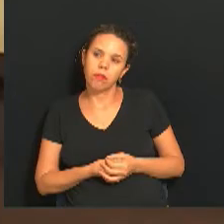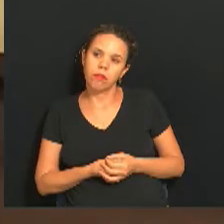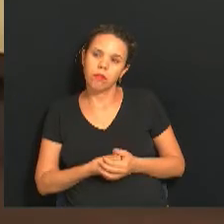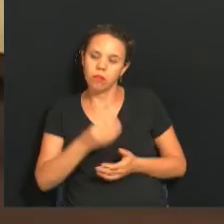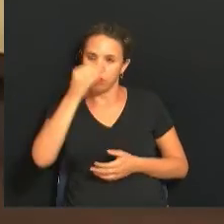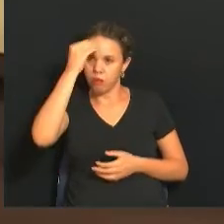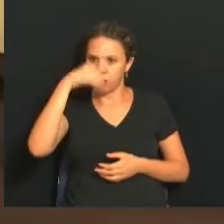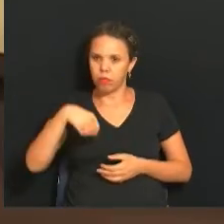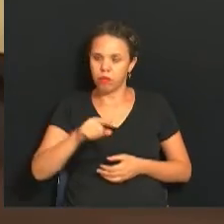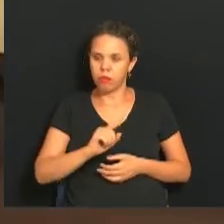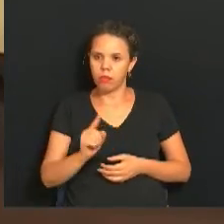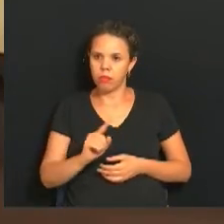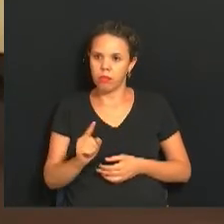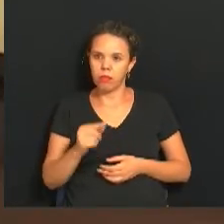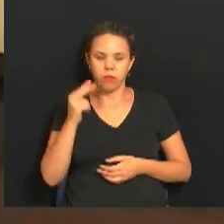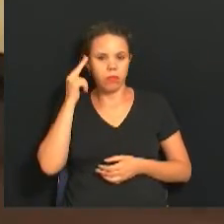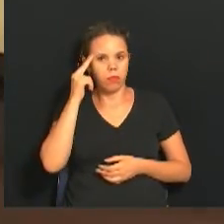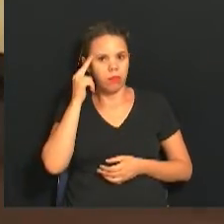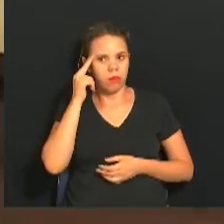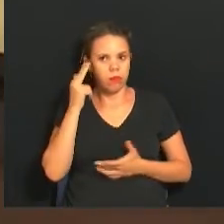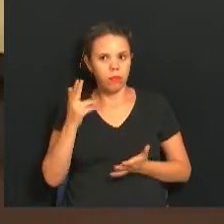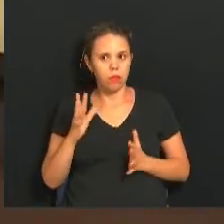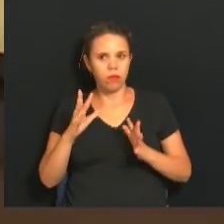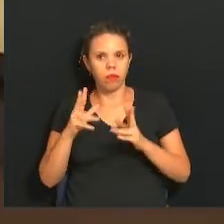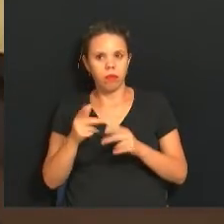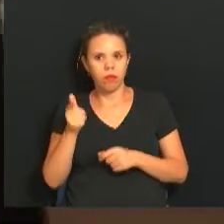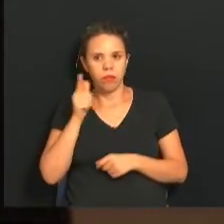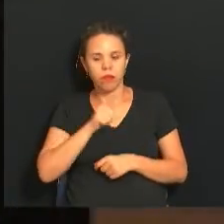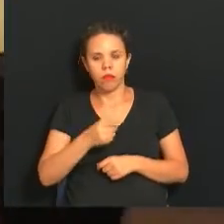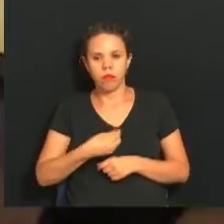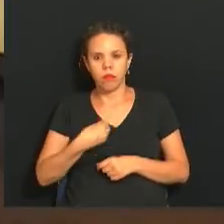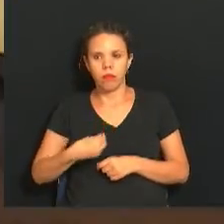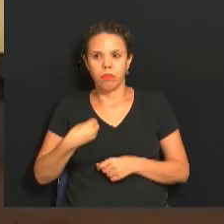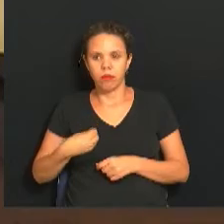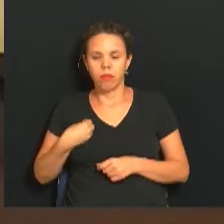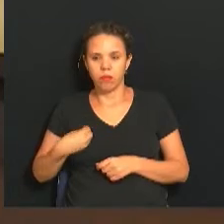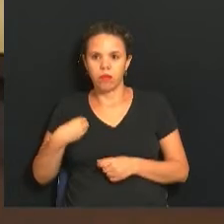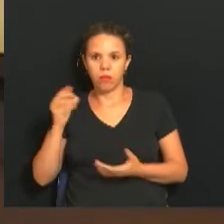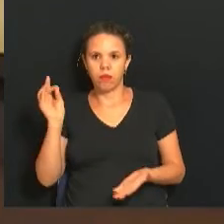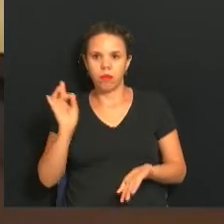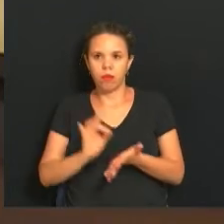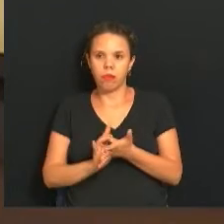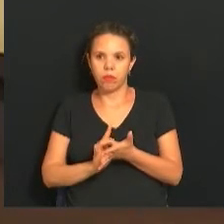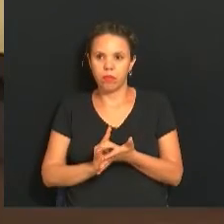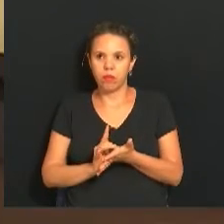seus sonhos. Tudo que a gente alcança na nossa vida, realmente, é se a gente